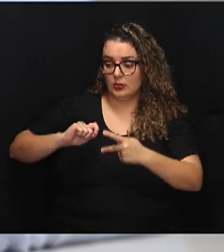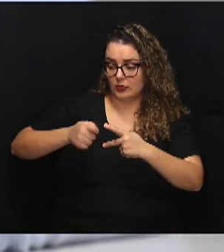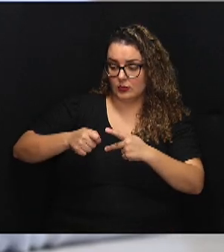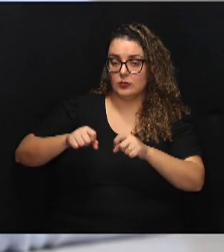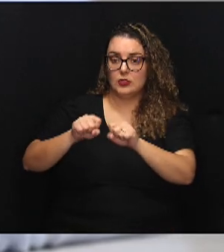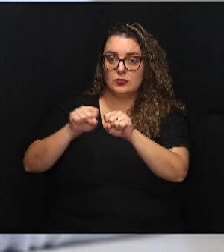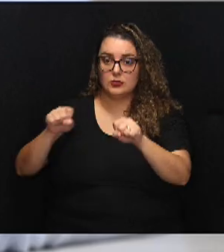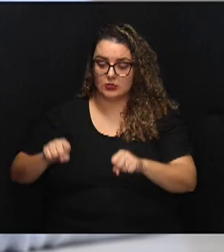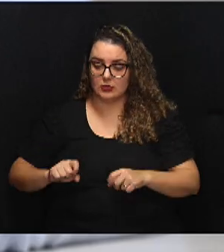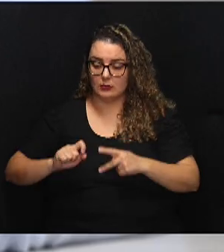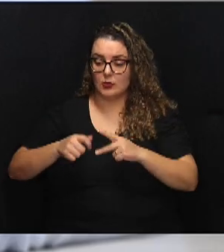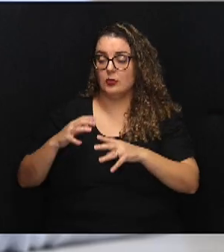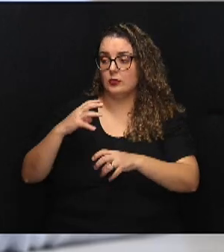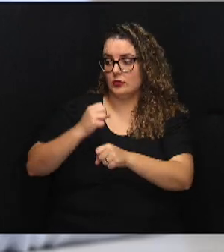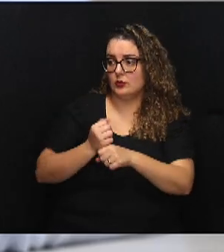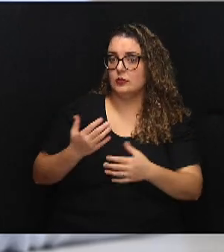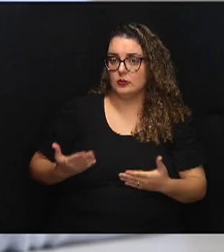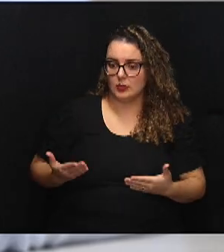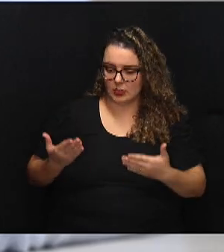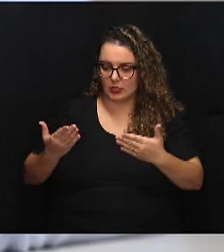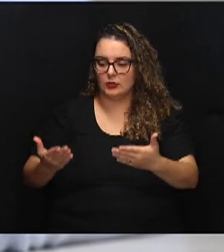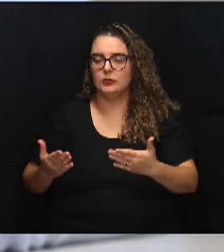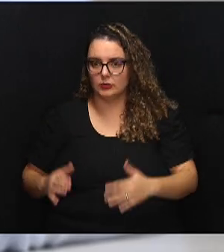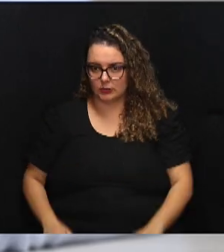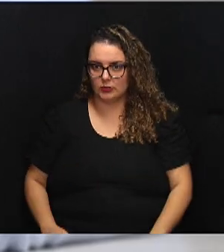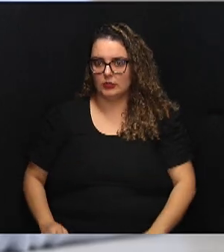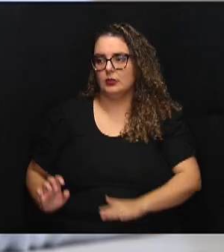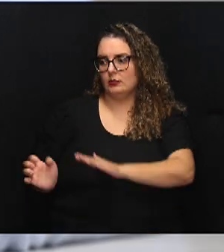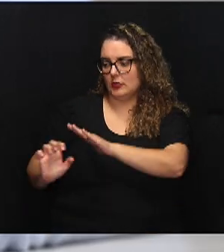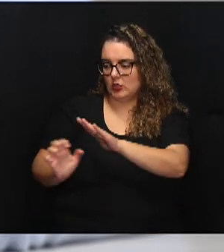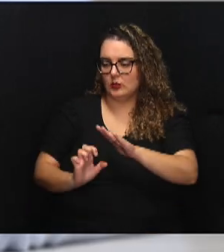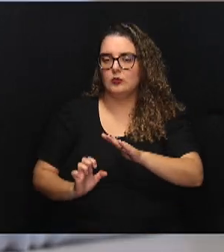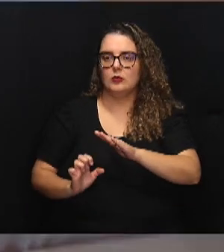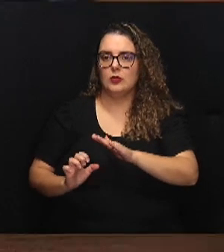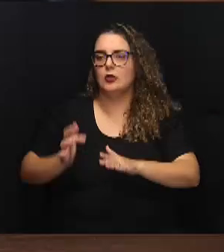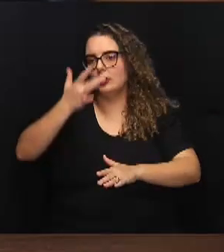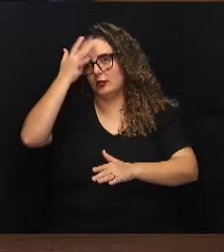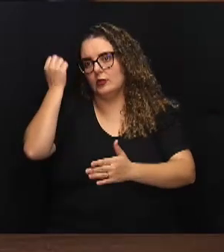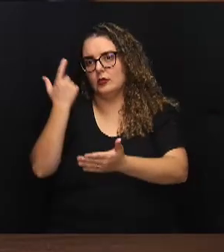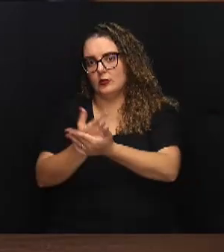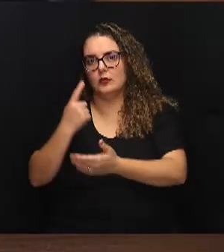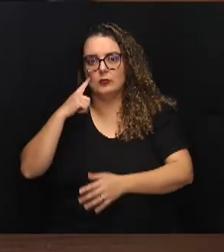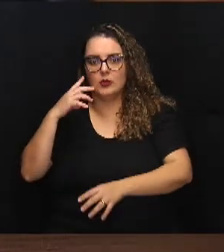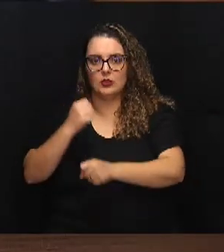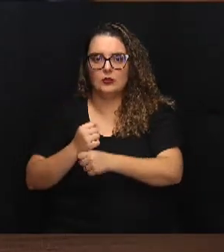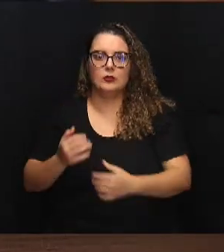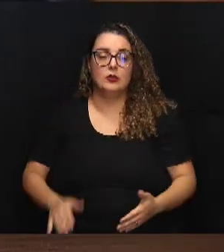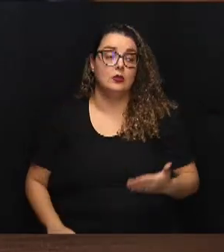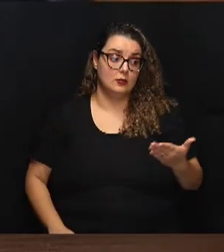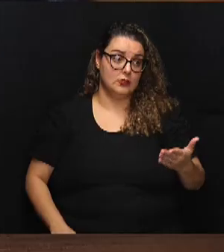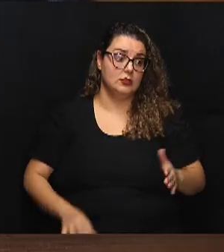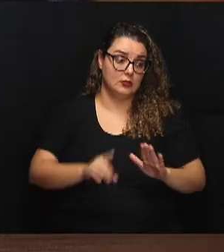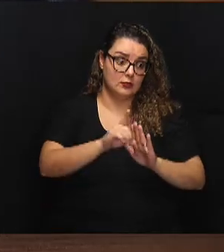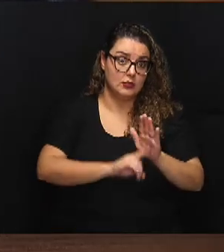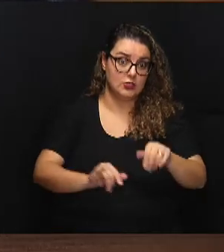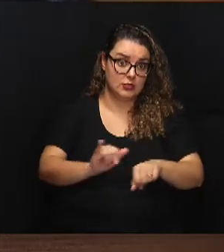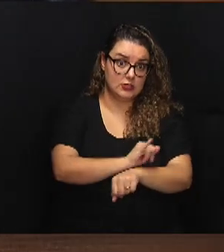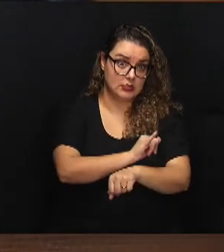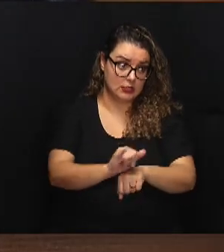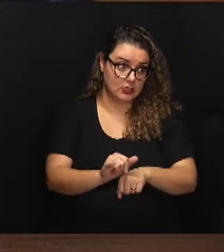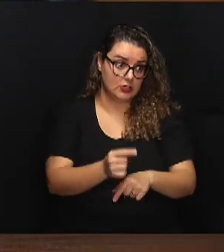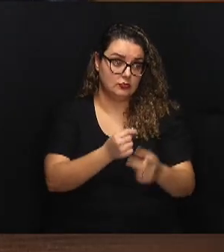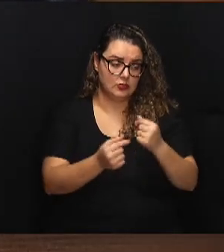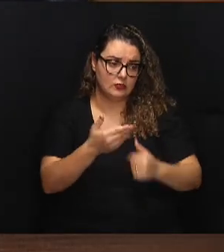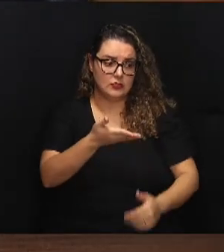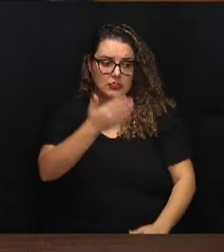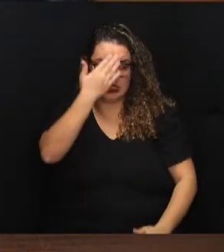sistema do Pix como um todo, traz para as empresas e consumidores em geral. Você, como diretor de estratégias financeiras, você